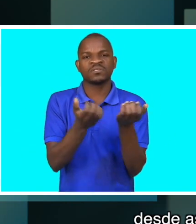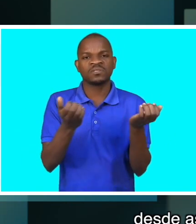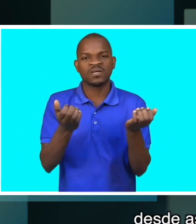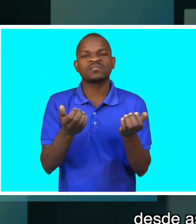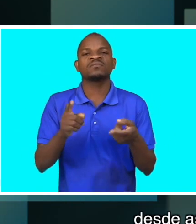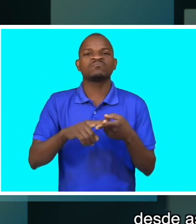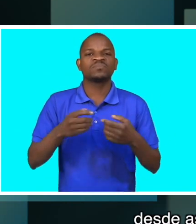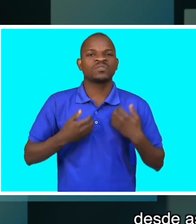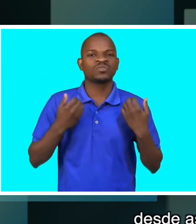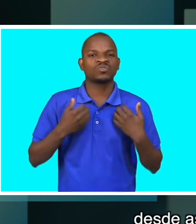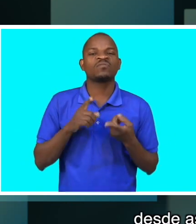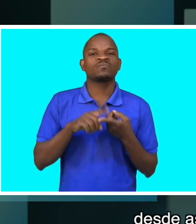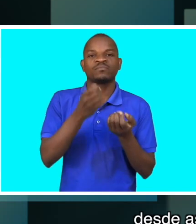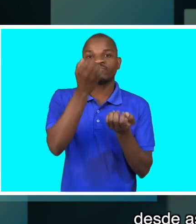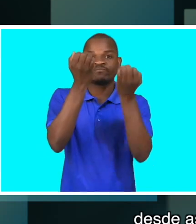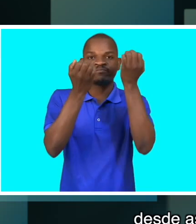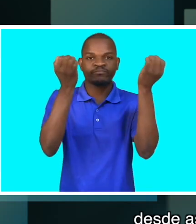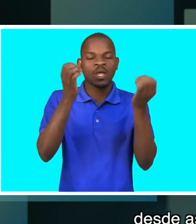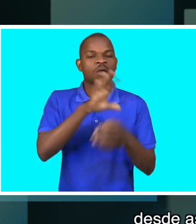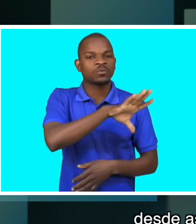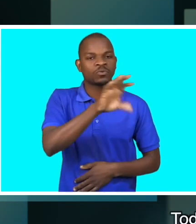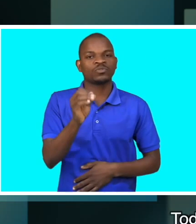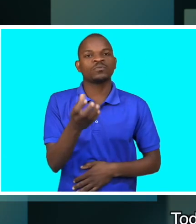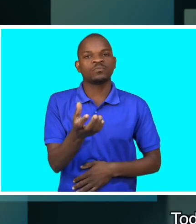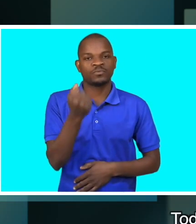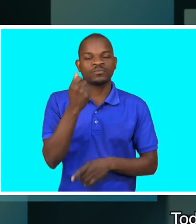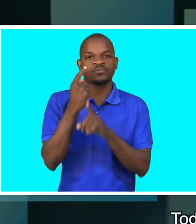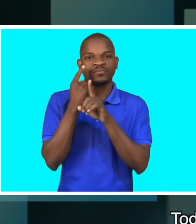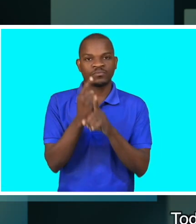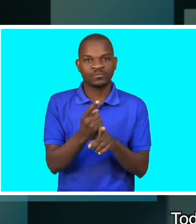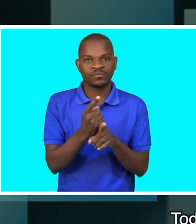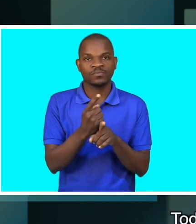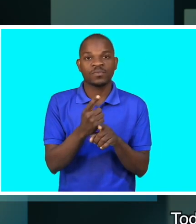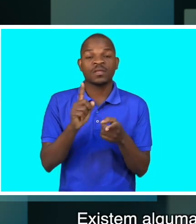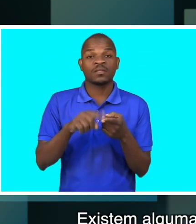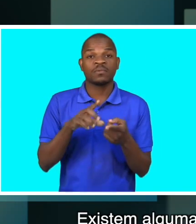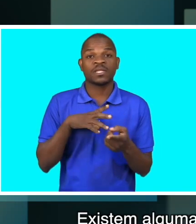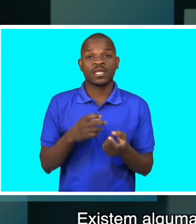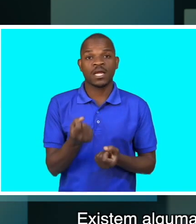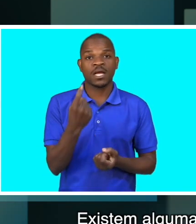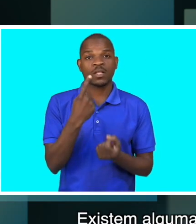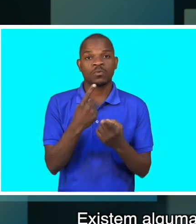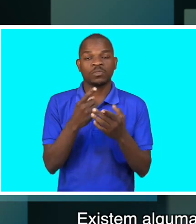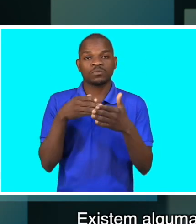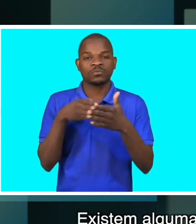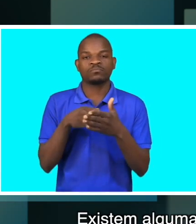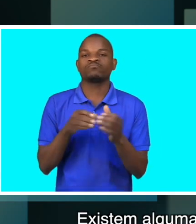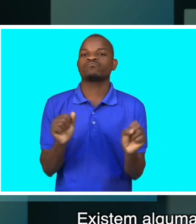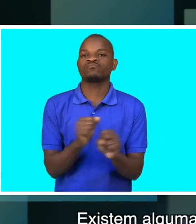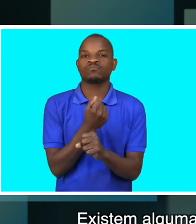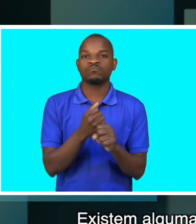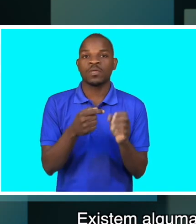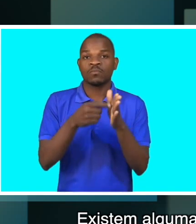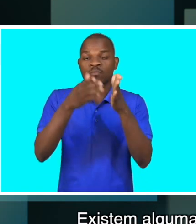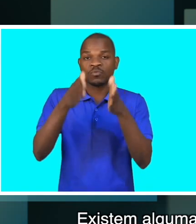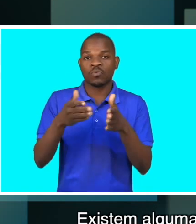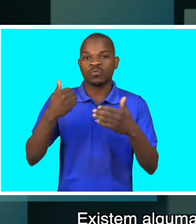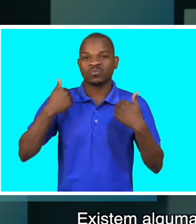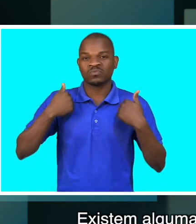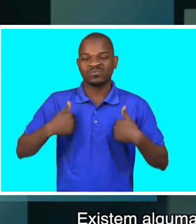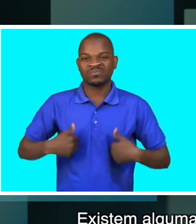mais estressadas, os jovens estressados até os mais adultos Todos podem praticar Existem algumas restrições Para, por exemplo,